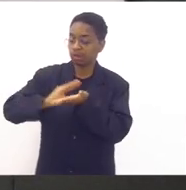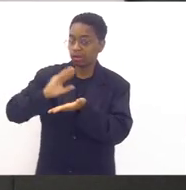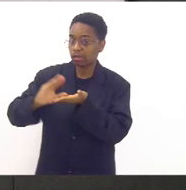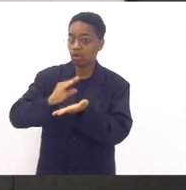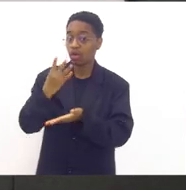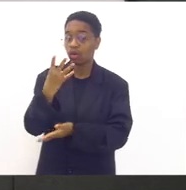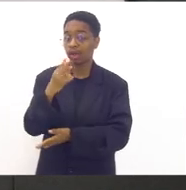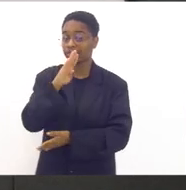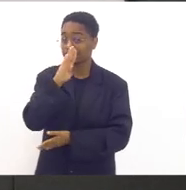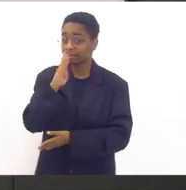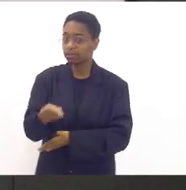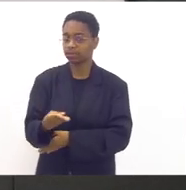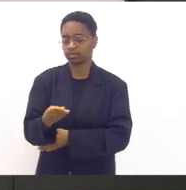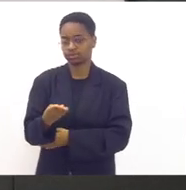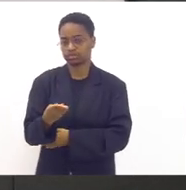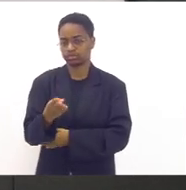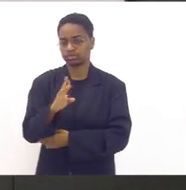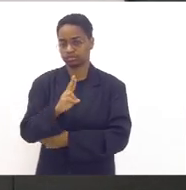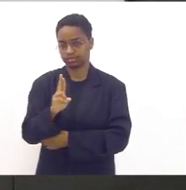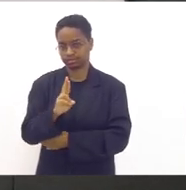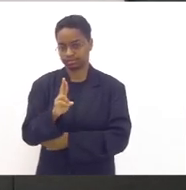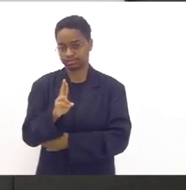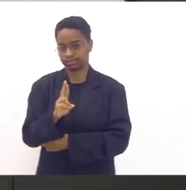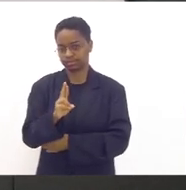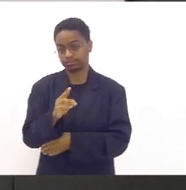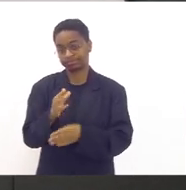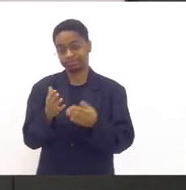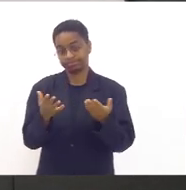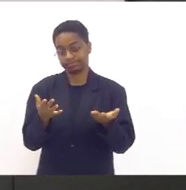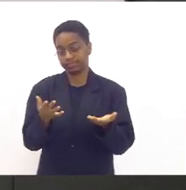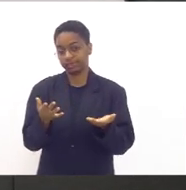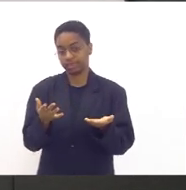de 4 bilhões. Esse é o número.